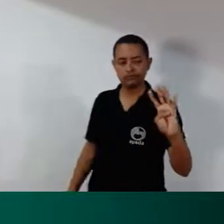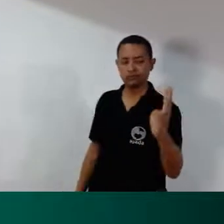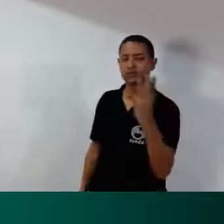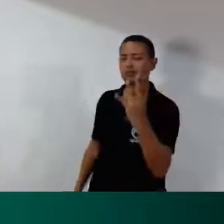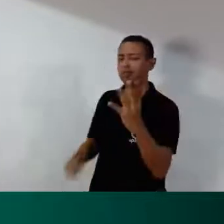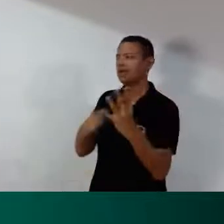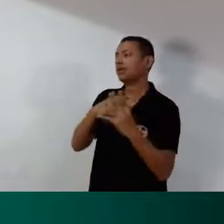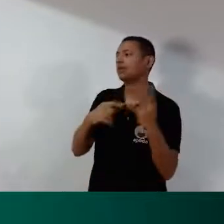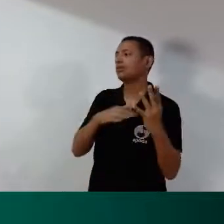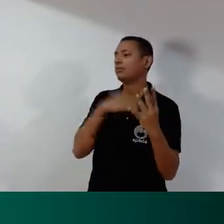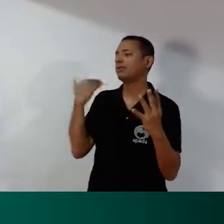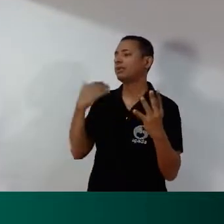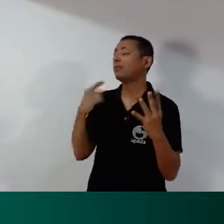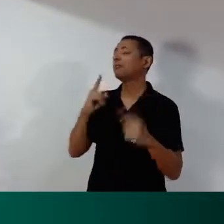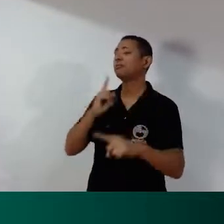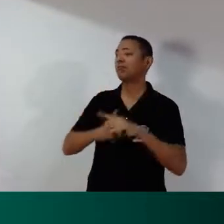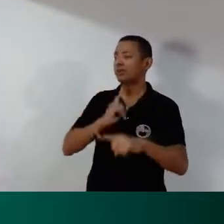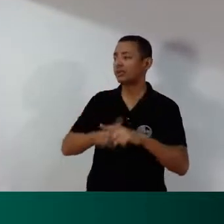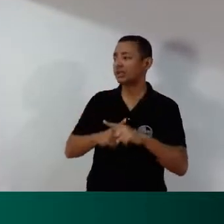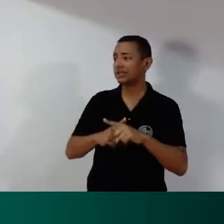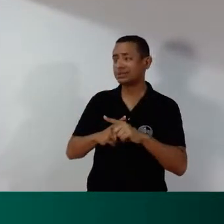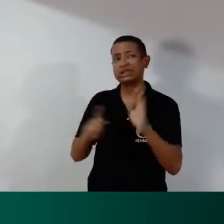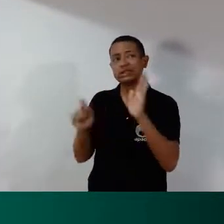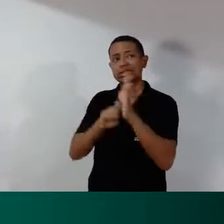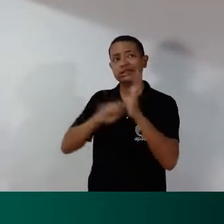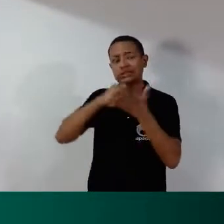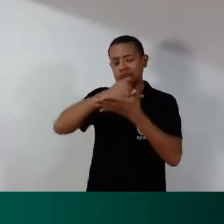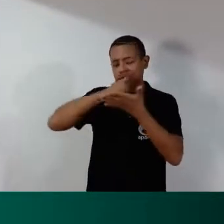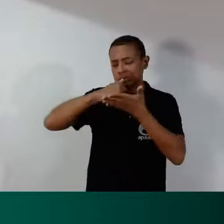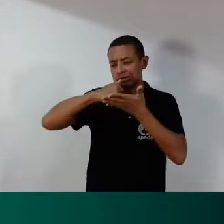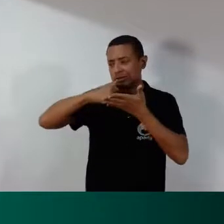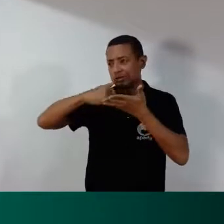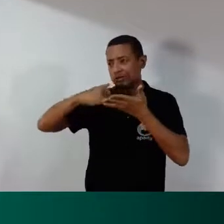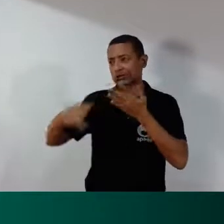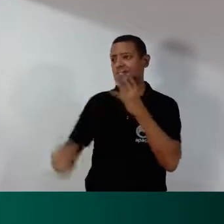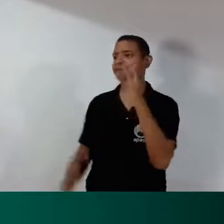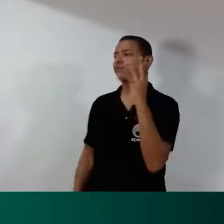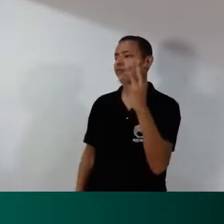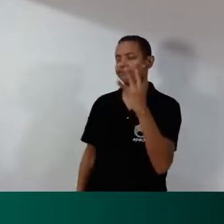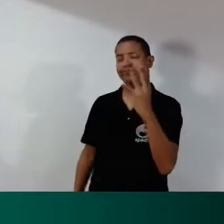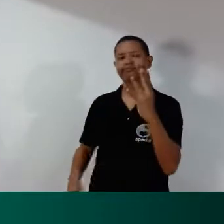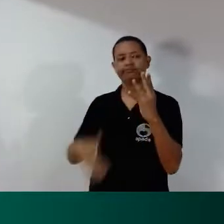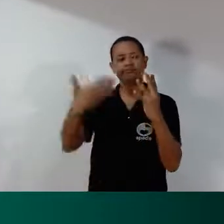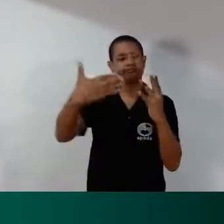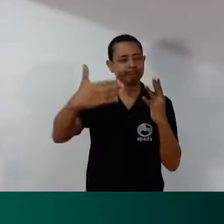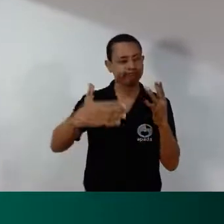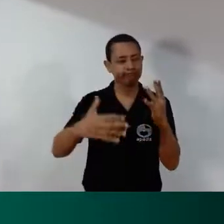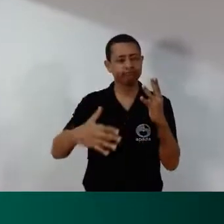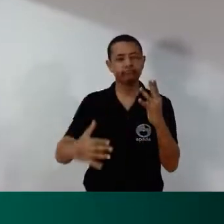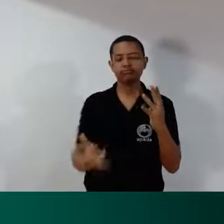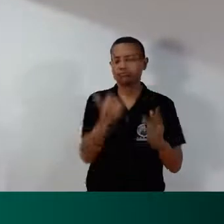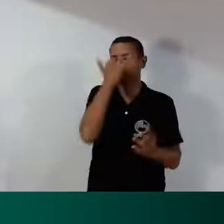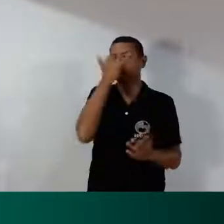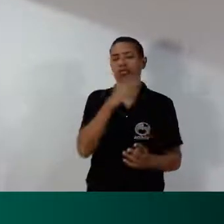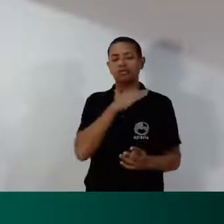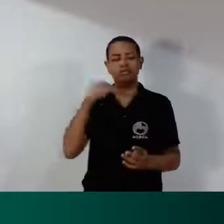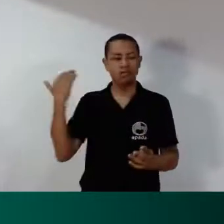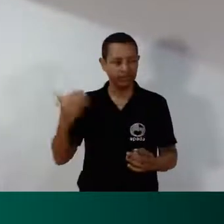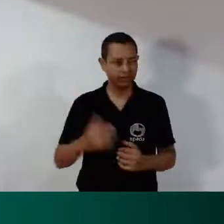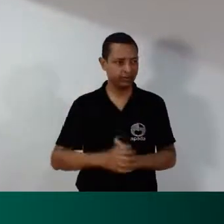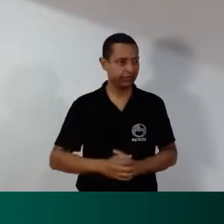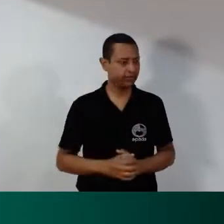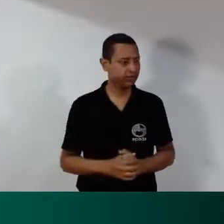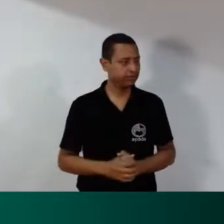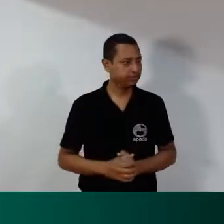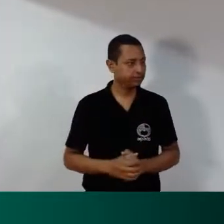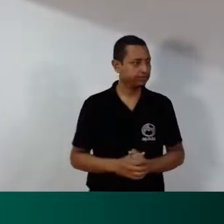para pedra e para o Paulo um desses que não conta só todos os quatro foram para pedra e pau não perdemos para mais